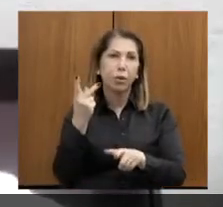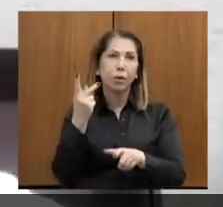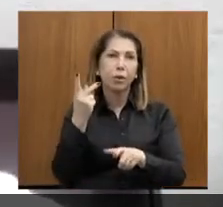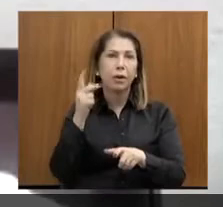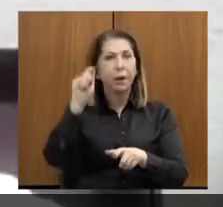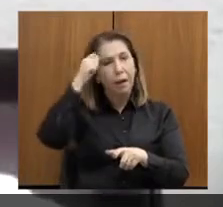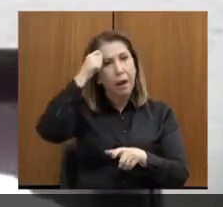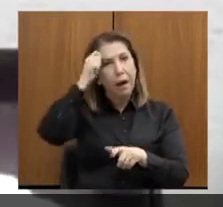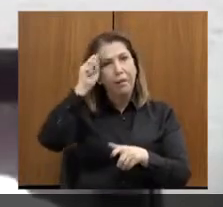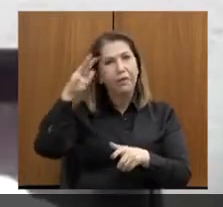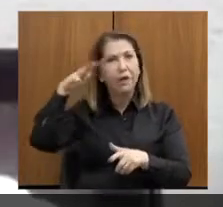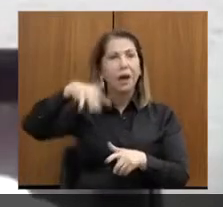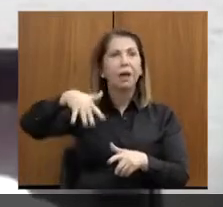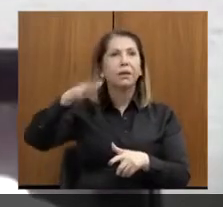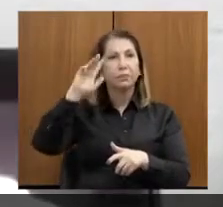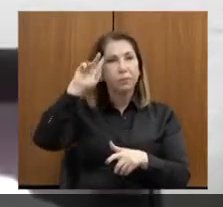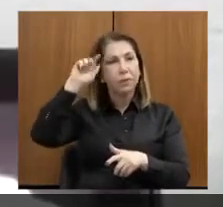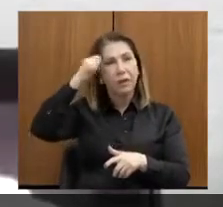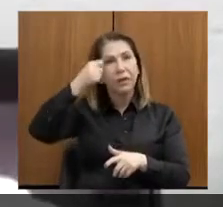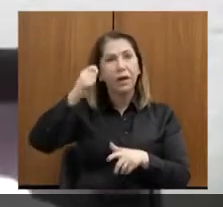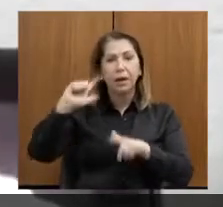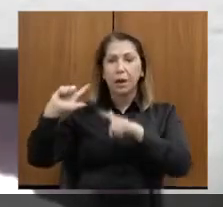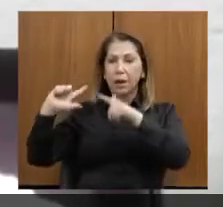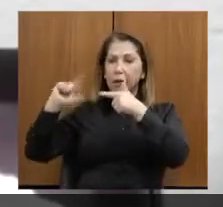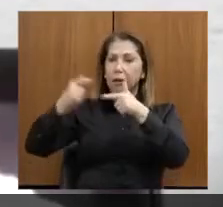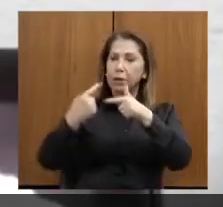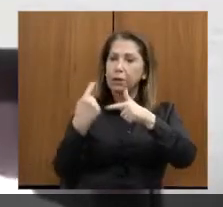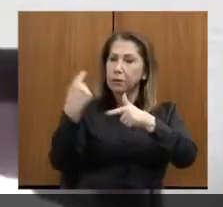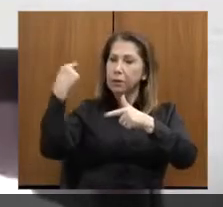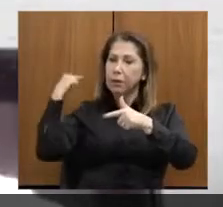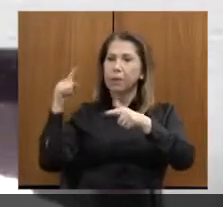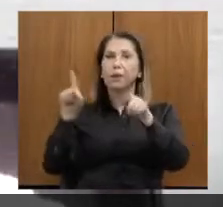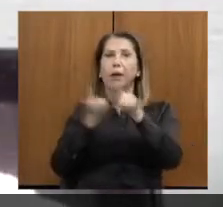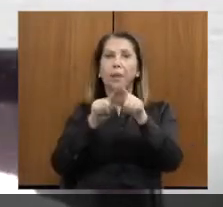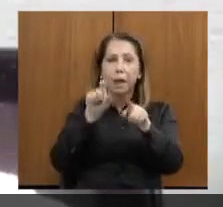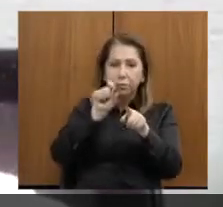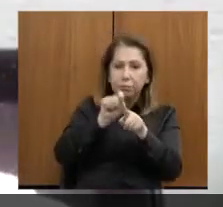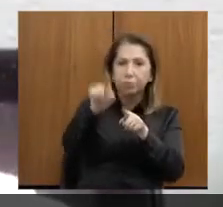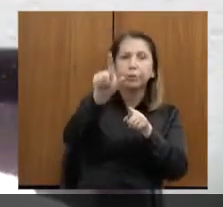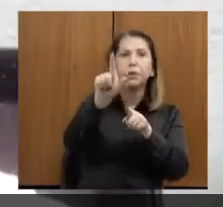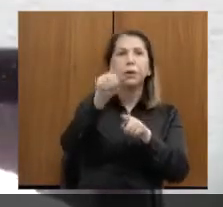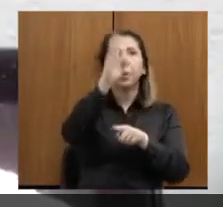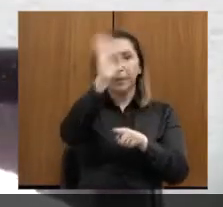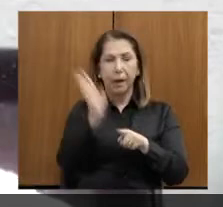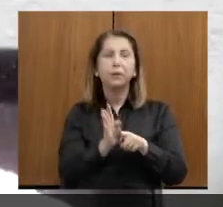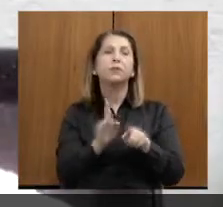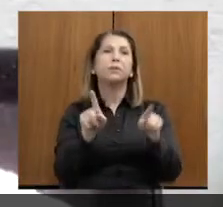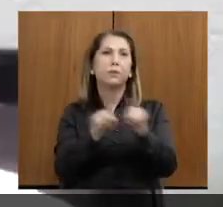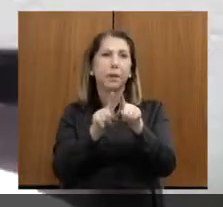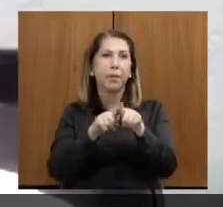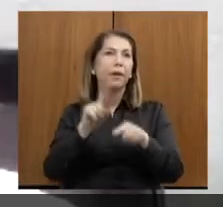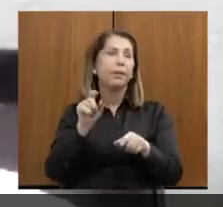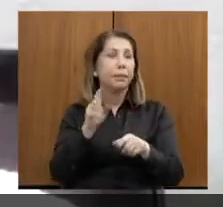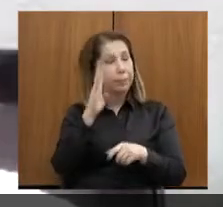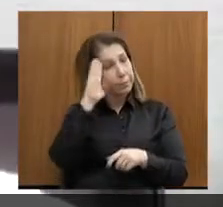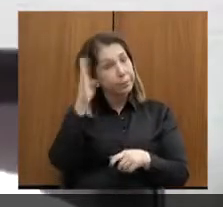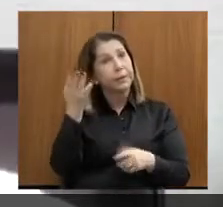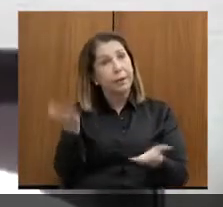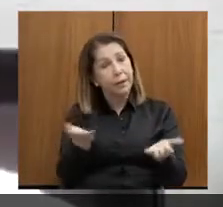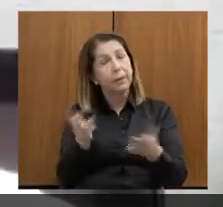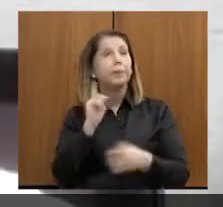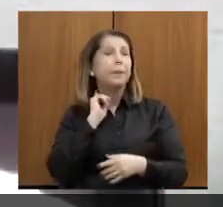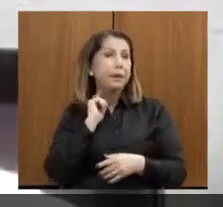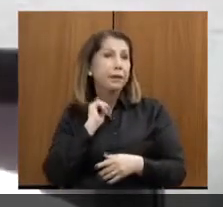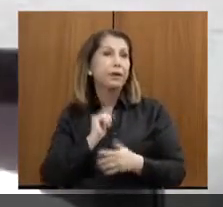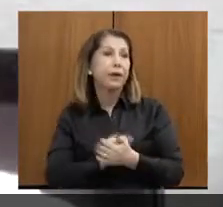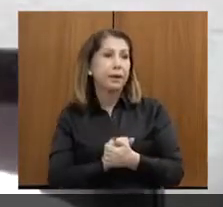africanas africanos e seus descendentes em diáspora no Brasil e o território de Minas Gerais que é hoje Minas